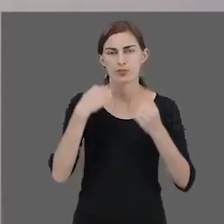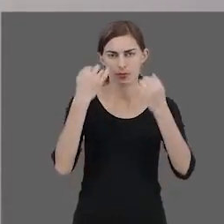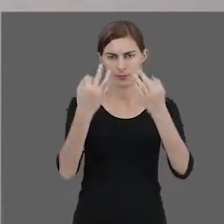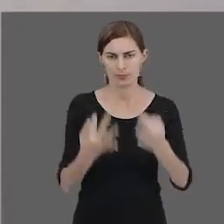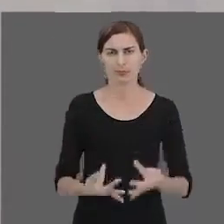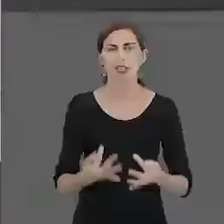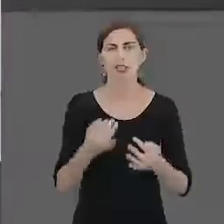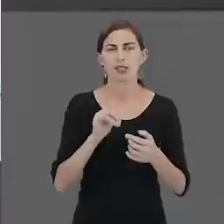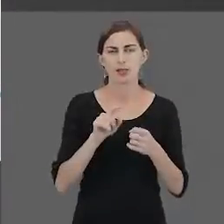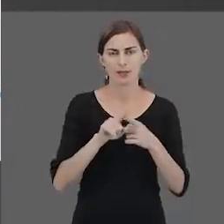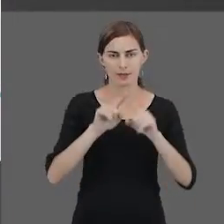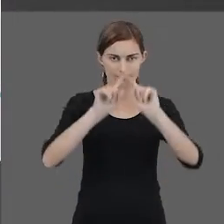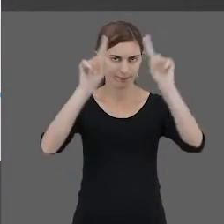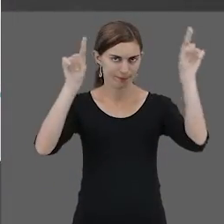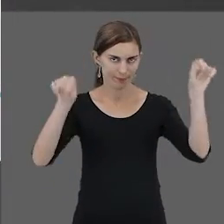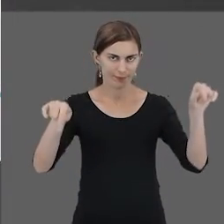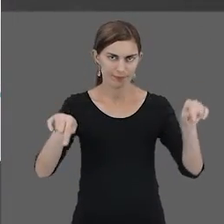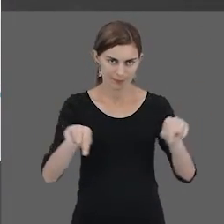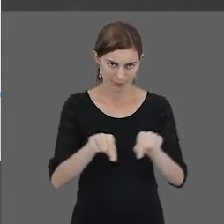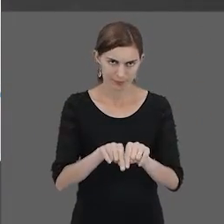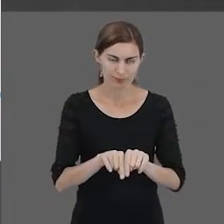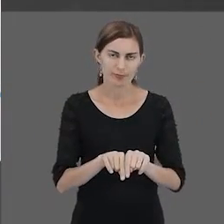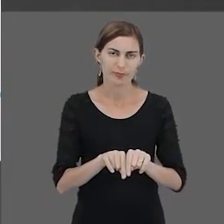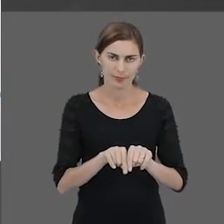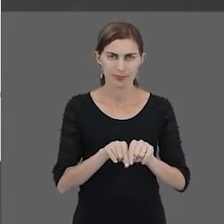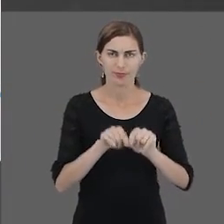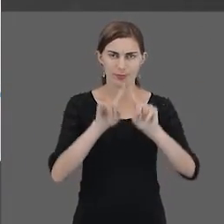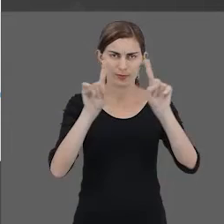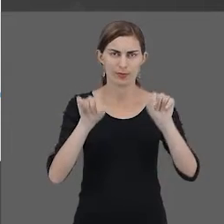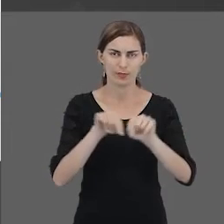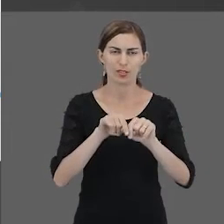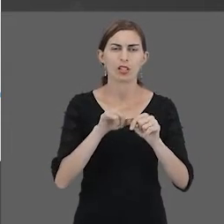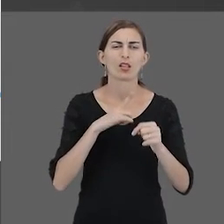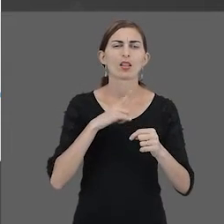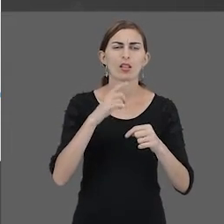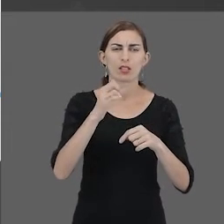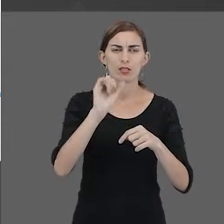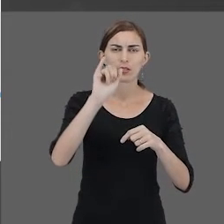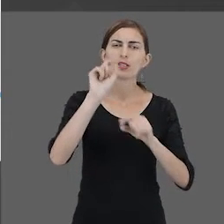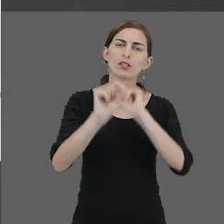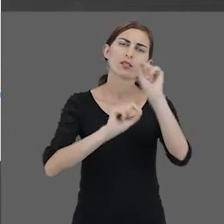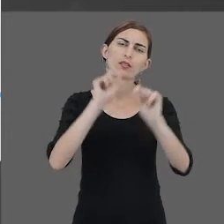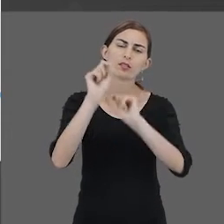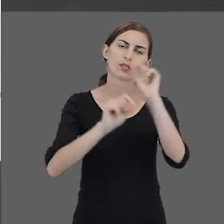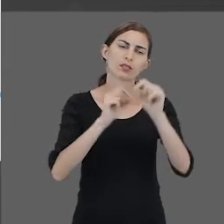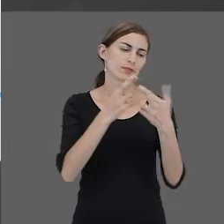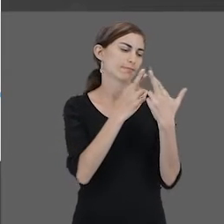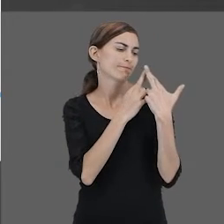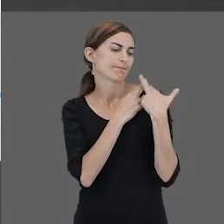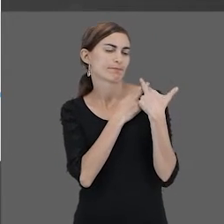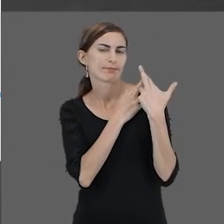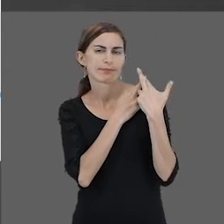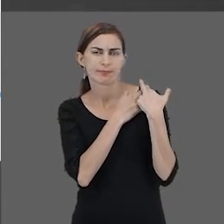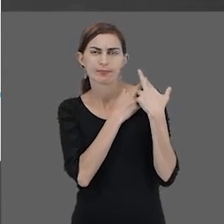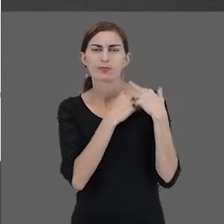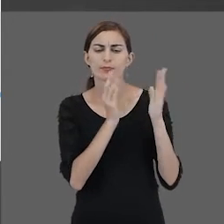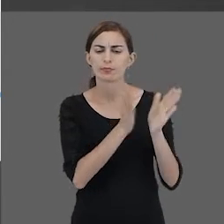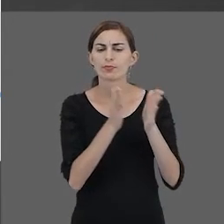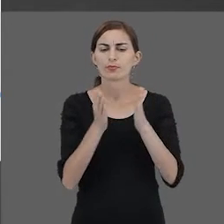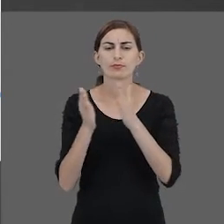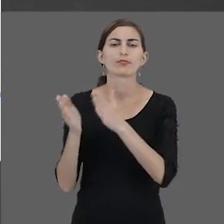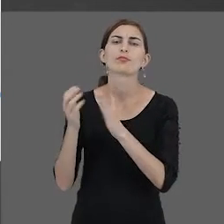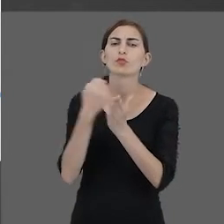aqui, tá bom? Bem, em relação ao suplemento institucional, quem é responsável pela organização